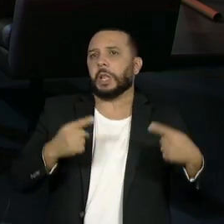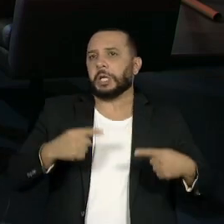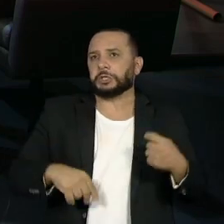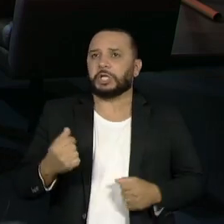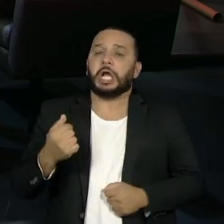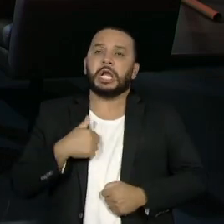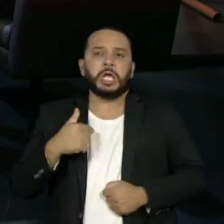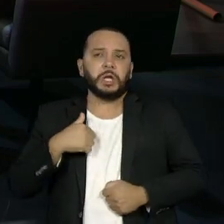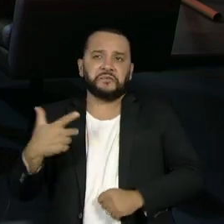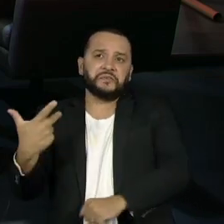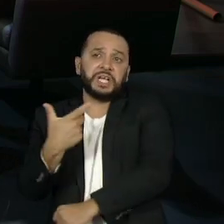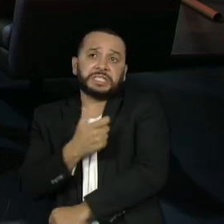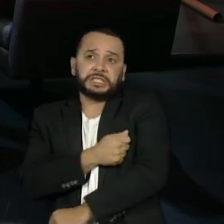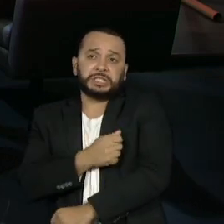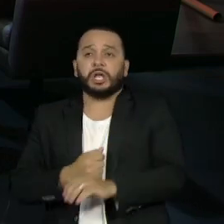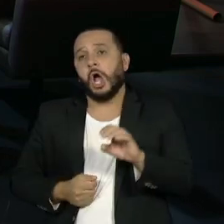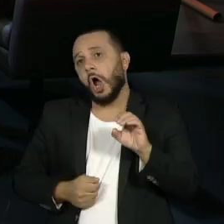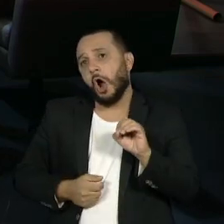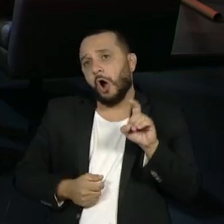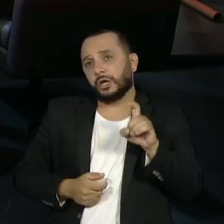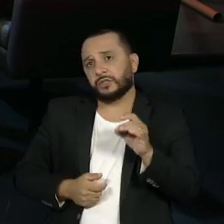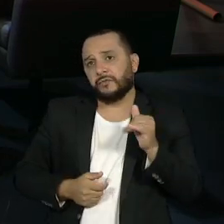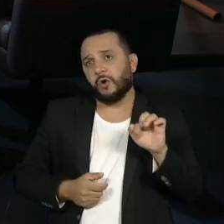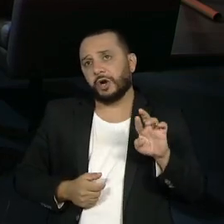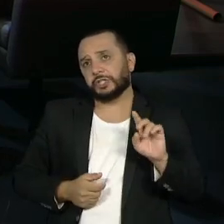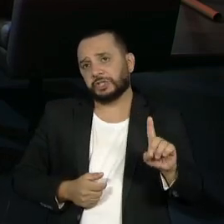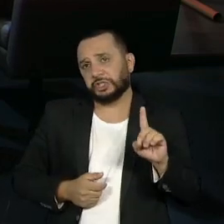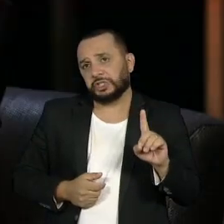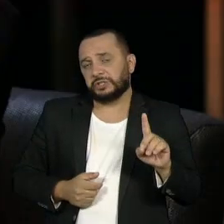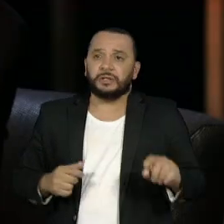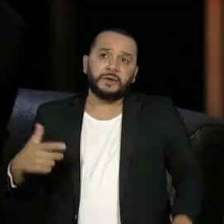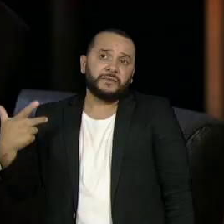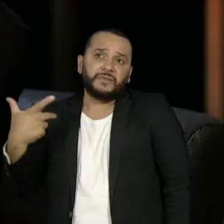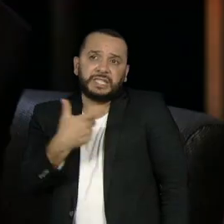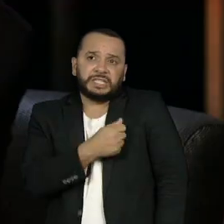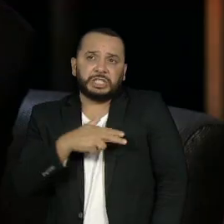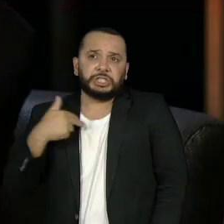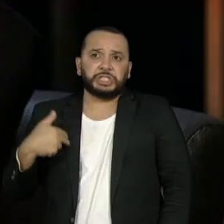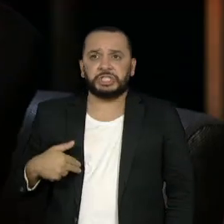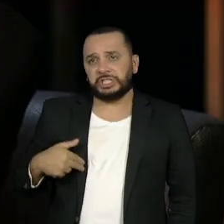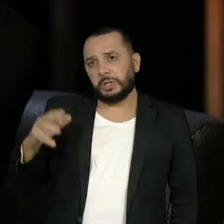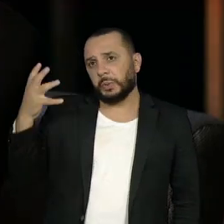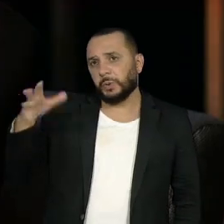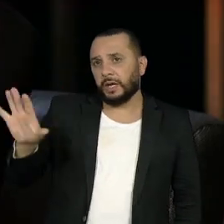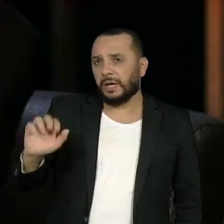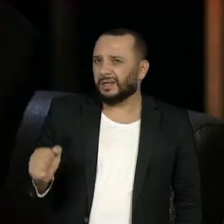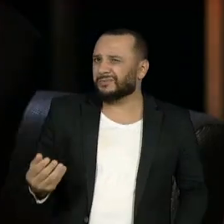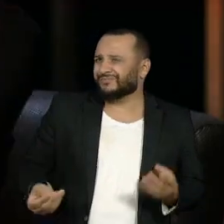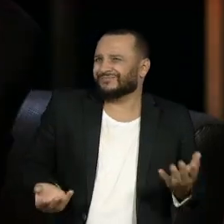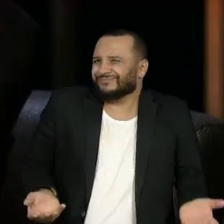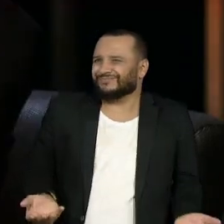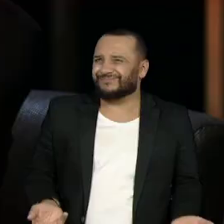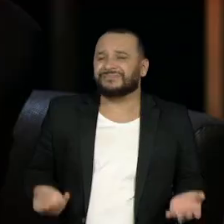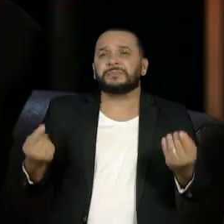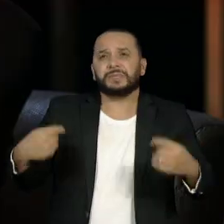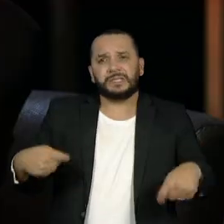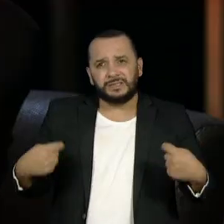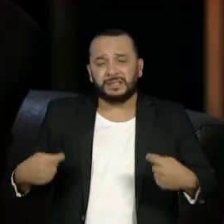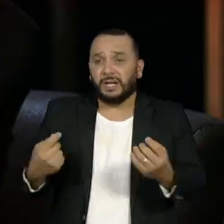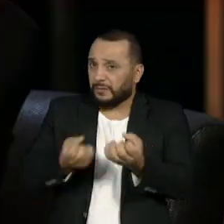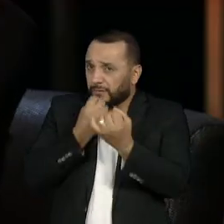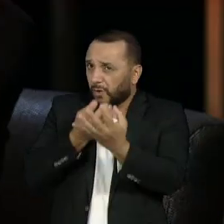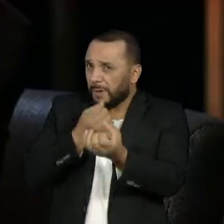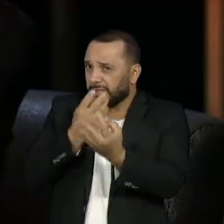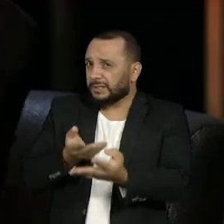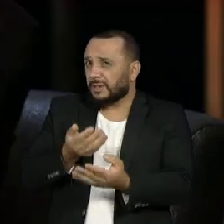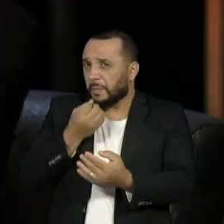tomar a vacina de Oxford não vou tomar vacina chinesa e a gente tem que aprender a lidar com a boa informação